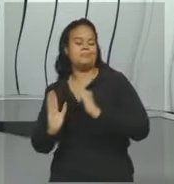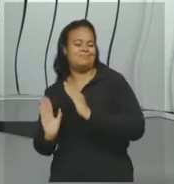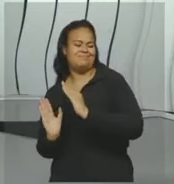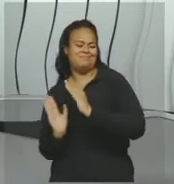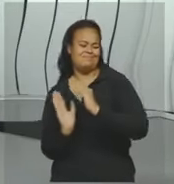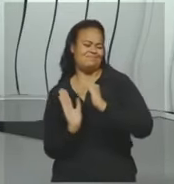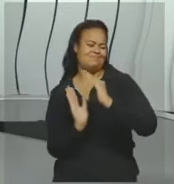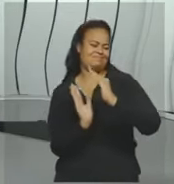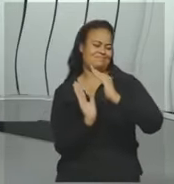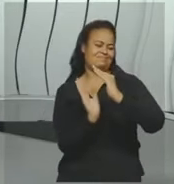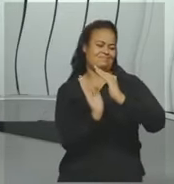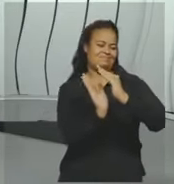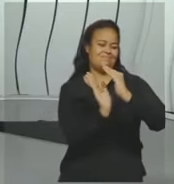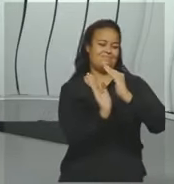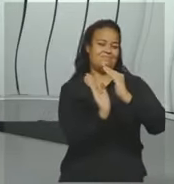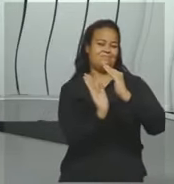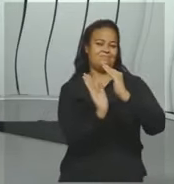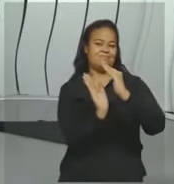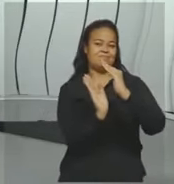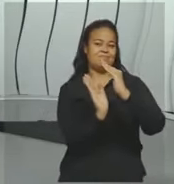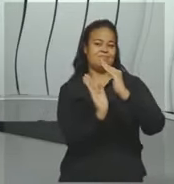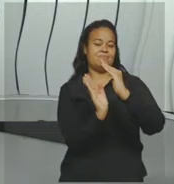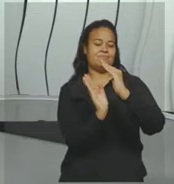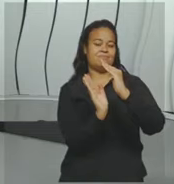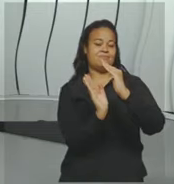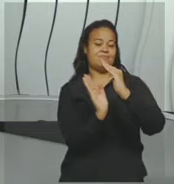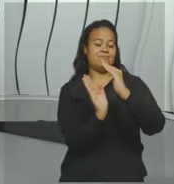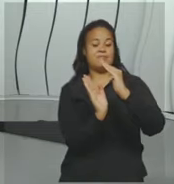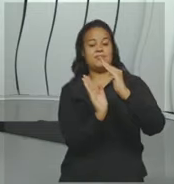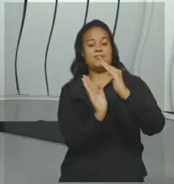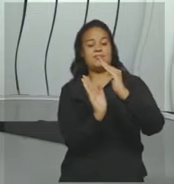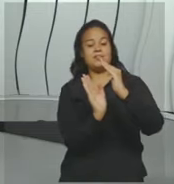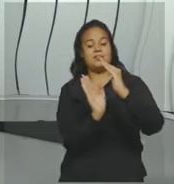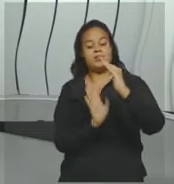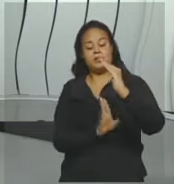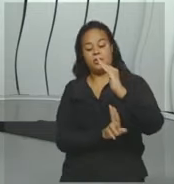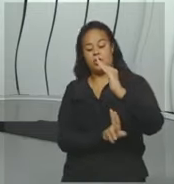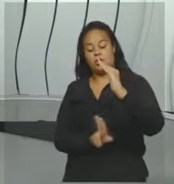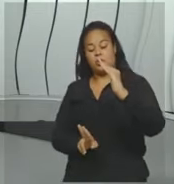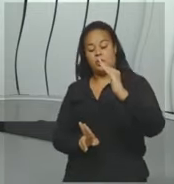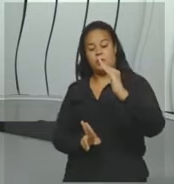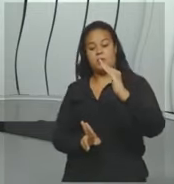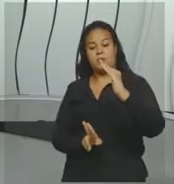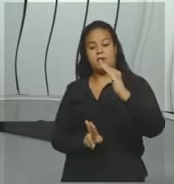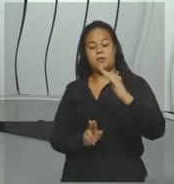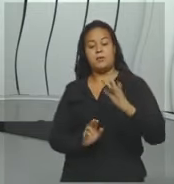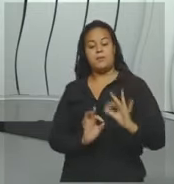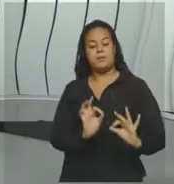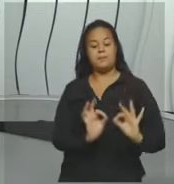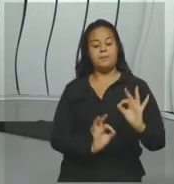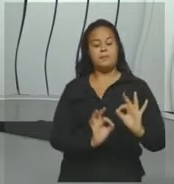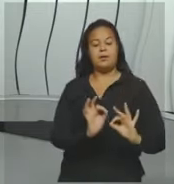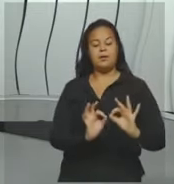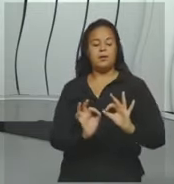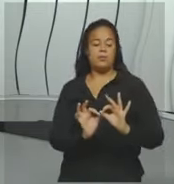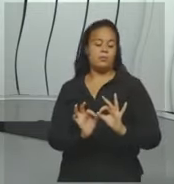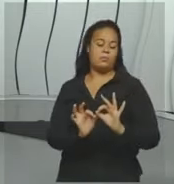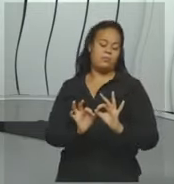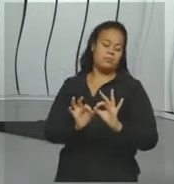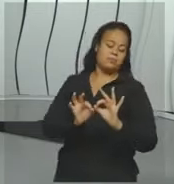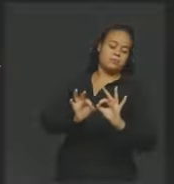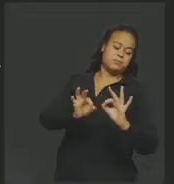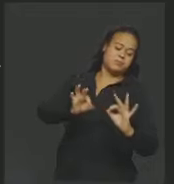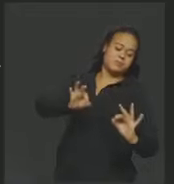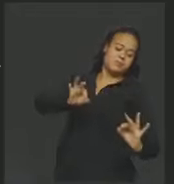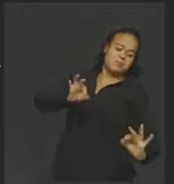E essa rampa, apesar de eu escrever rampa, é o que representa o que nós chamamos de plano inclinado, que vai realmente reduzir a